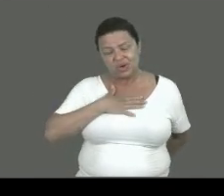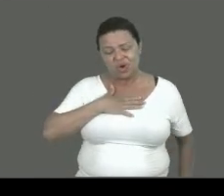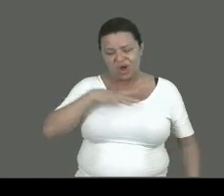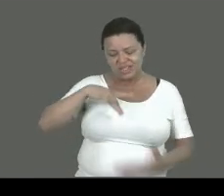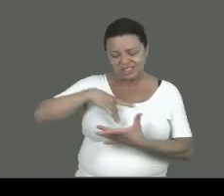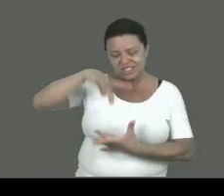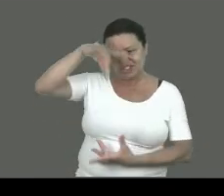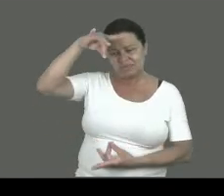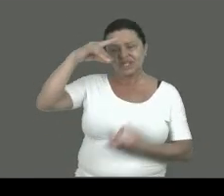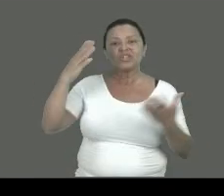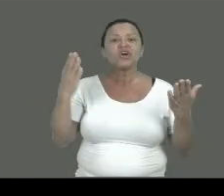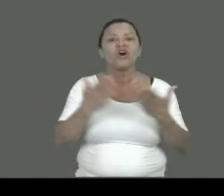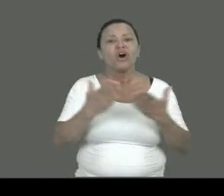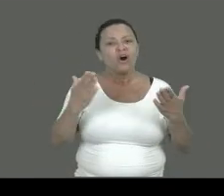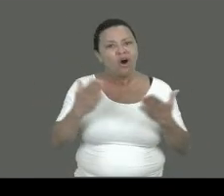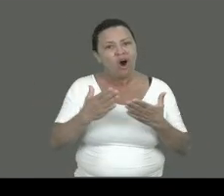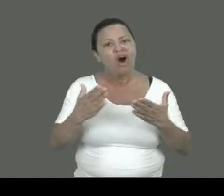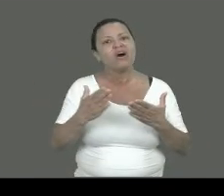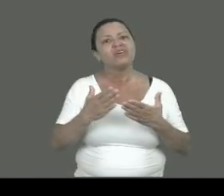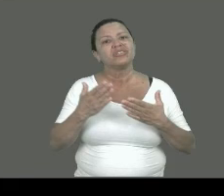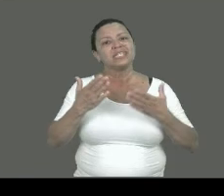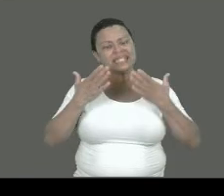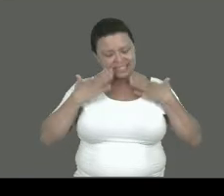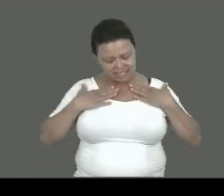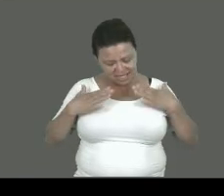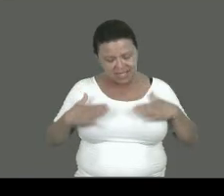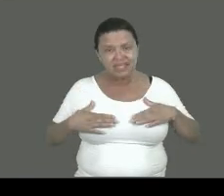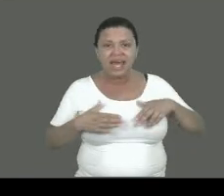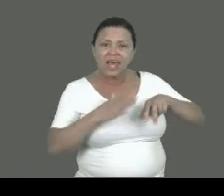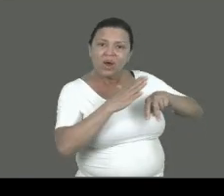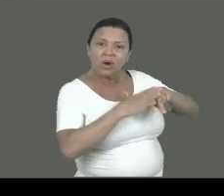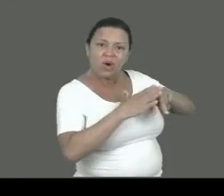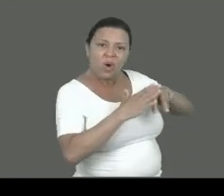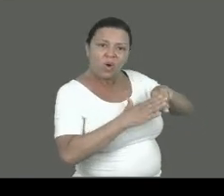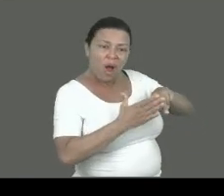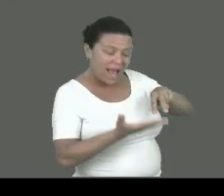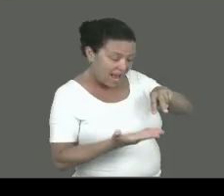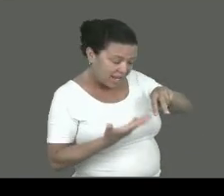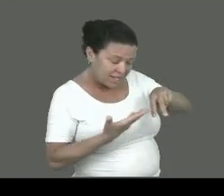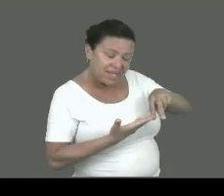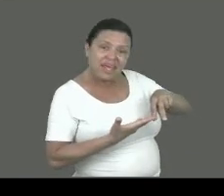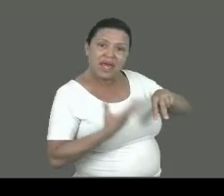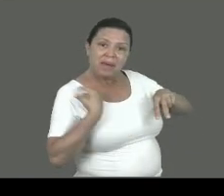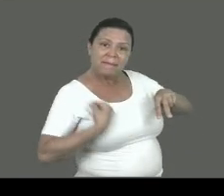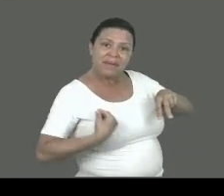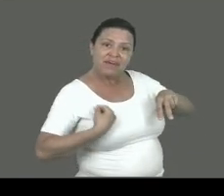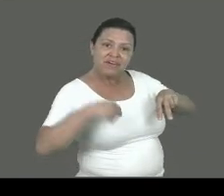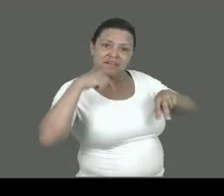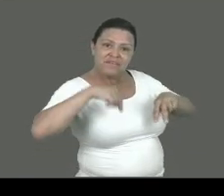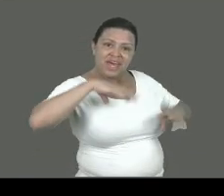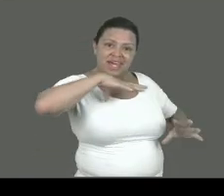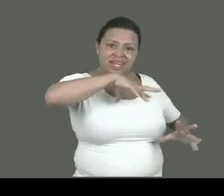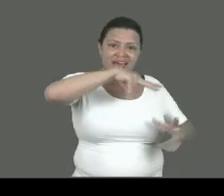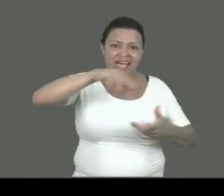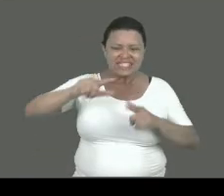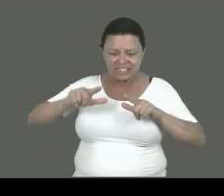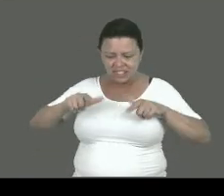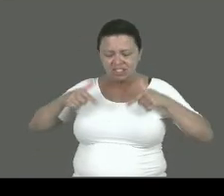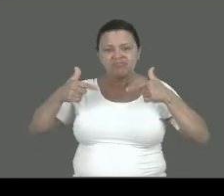que hoje veste essa roupagem para viver nesse planeta em função